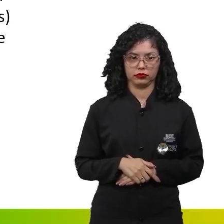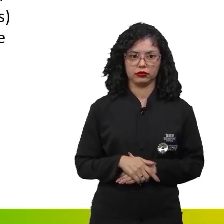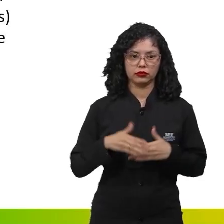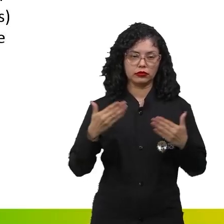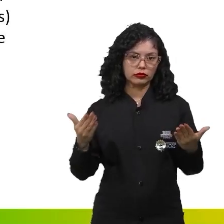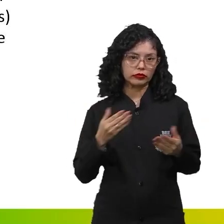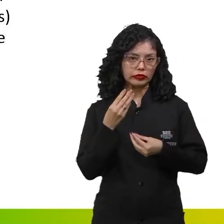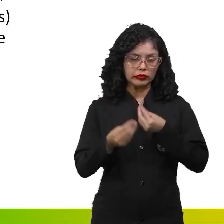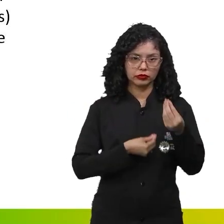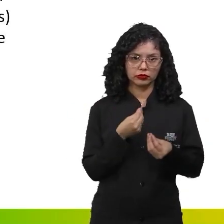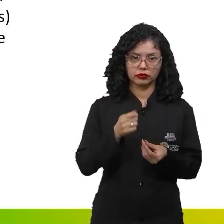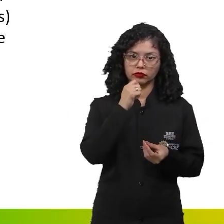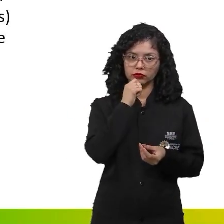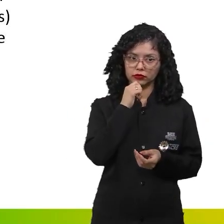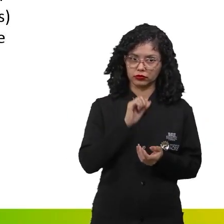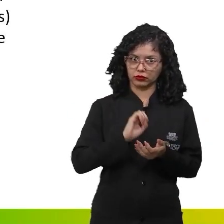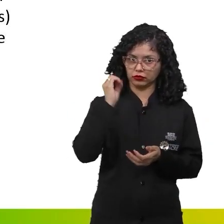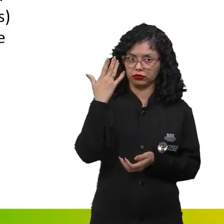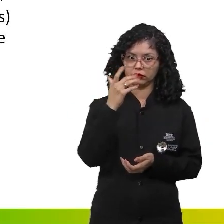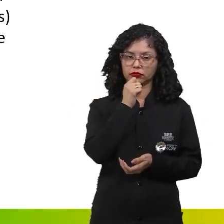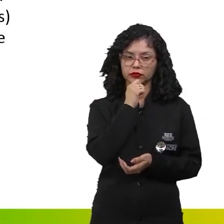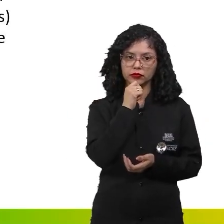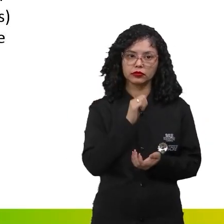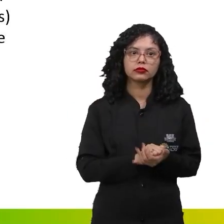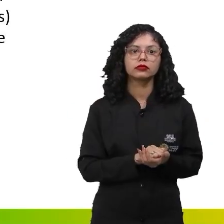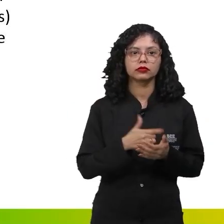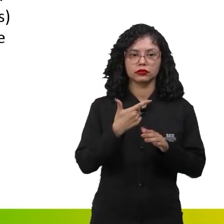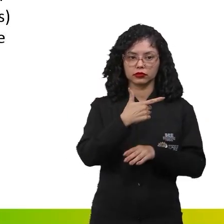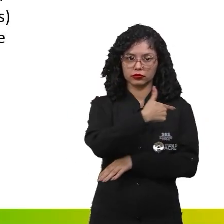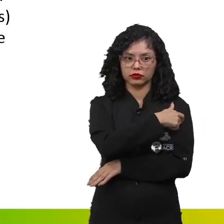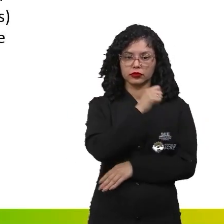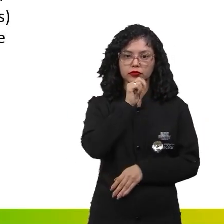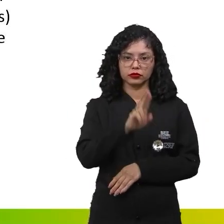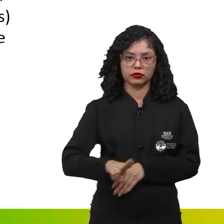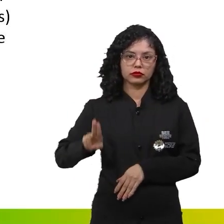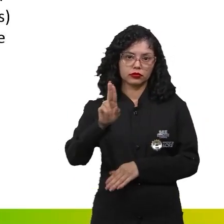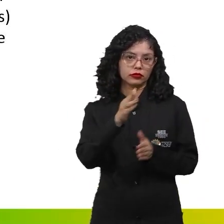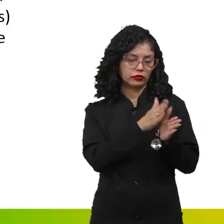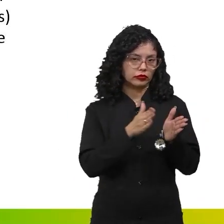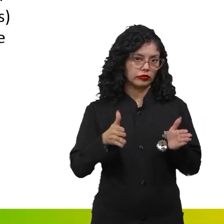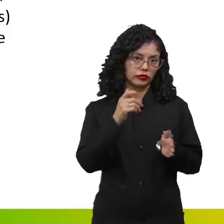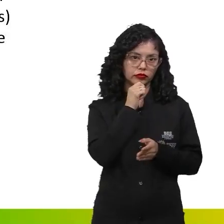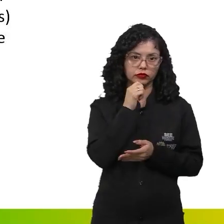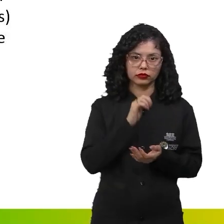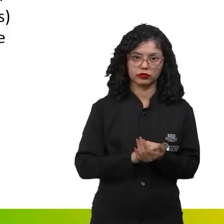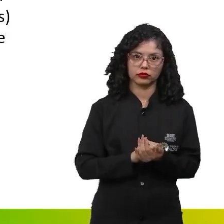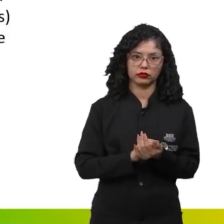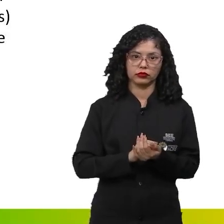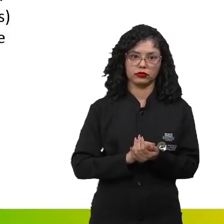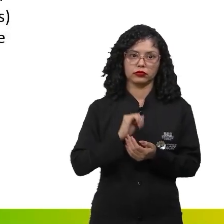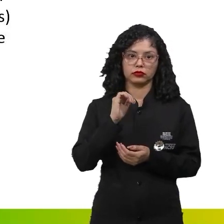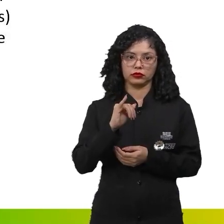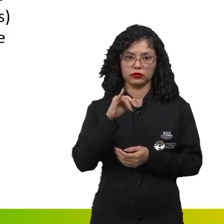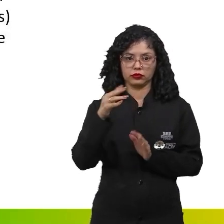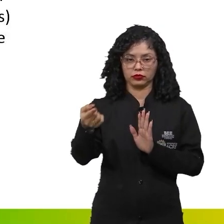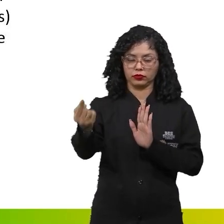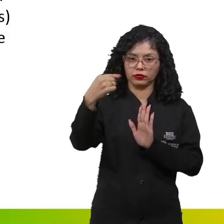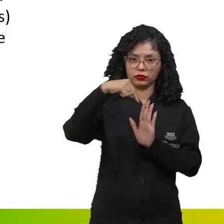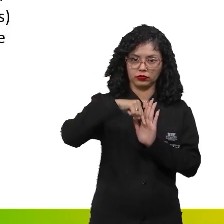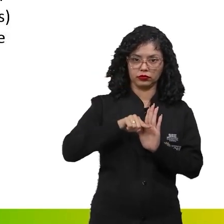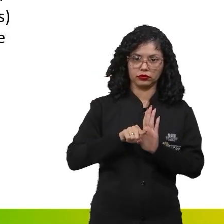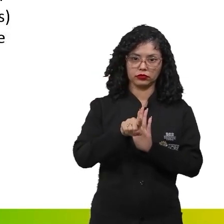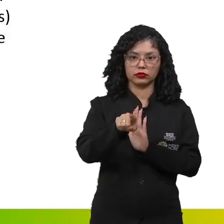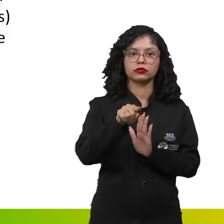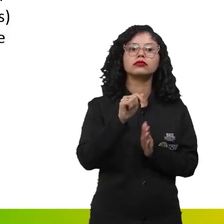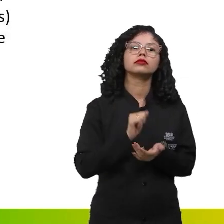Então, como é que as vacinas funcionam? As vacinas, elas utilizam princípios da imunologia, um ramo